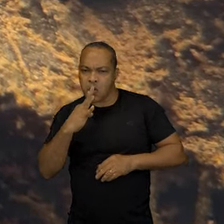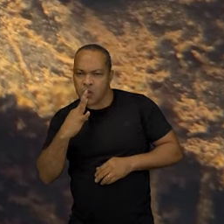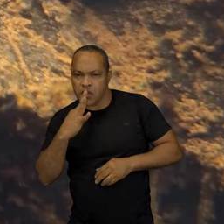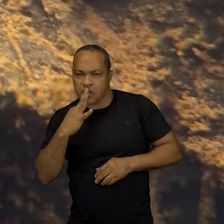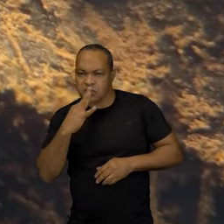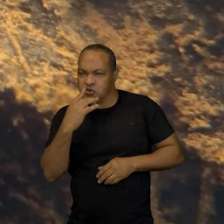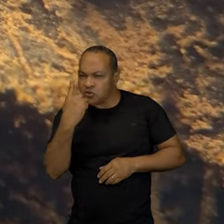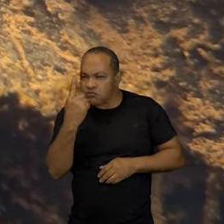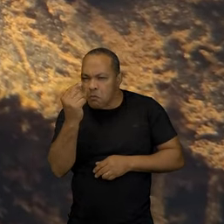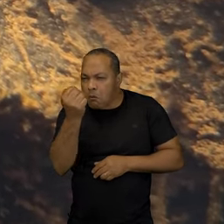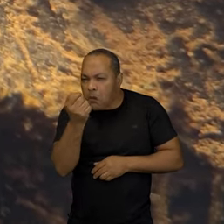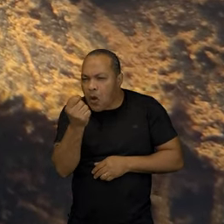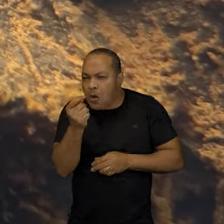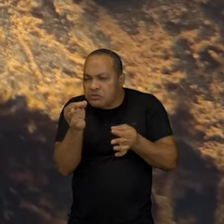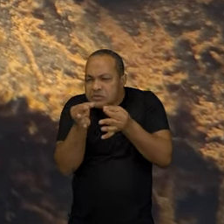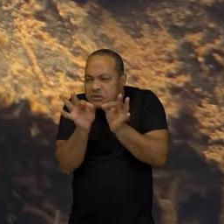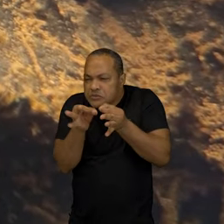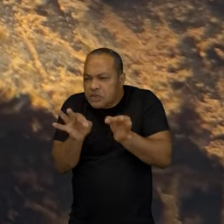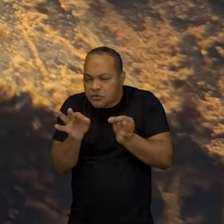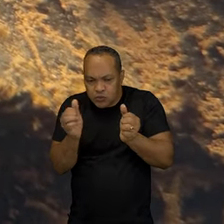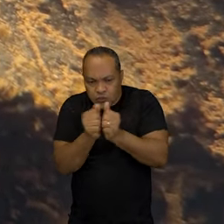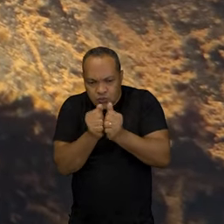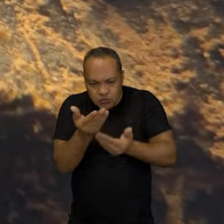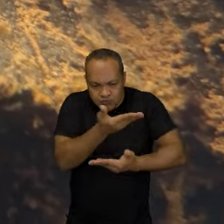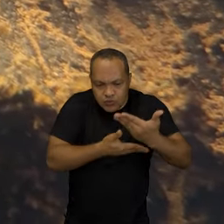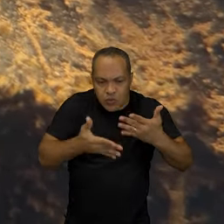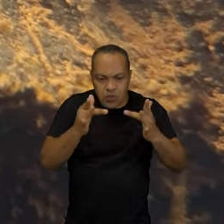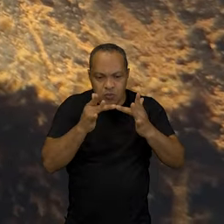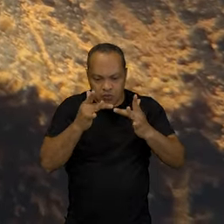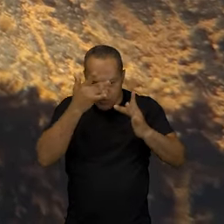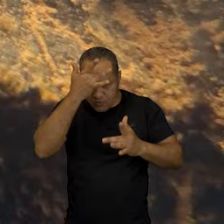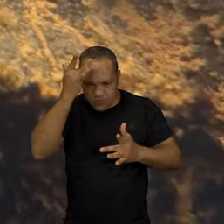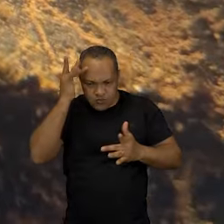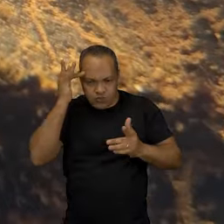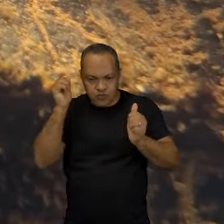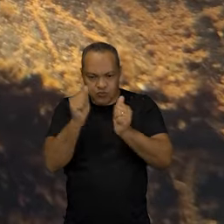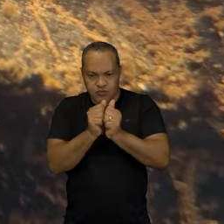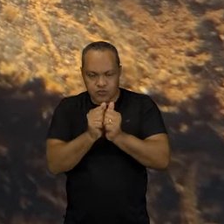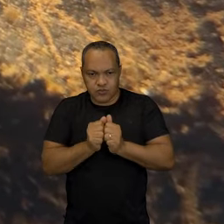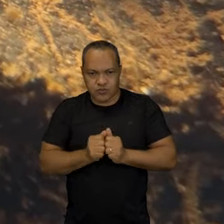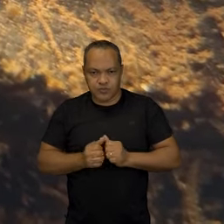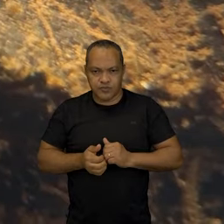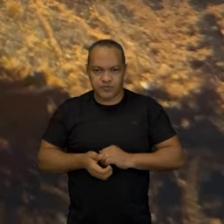Conhecemos apenas uma fração das espécies que compartilham esse mundo com os humanos.